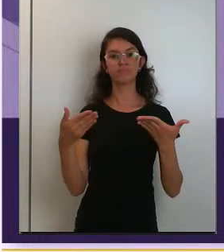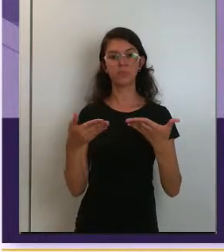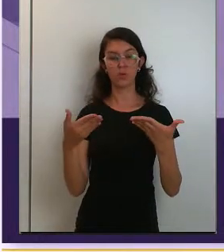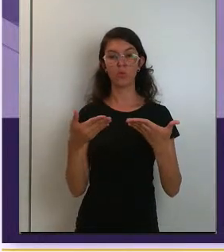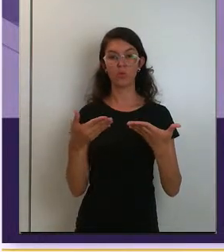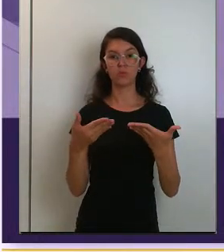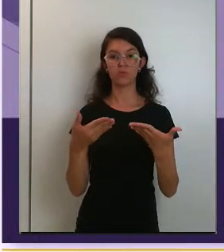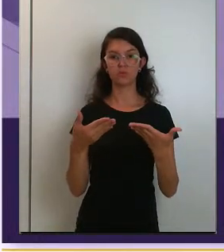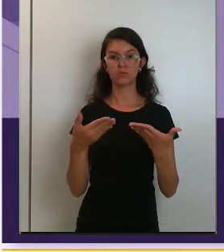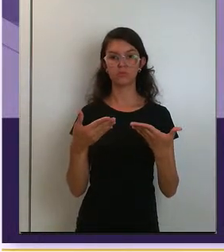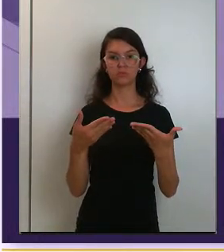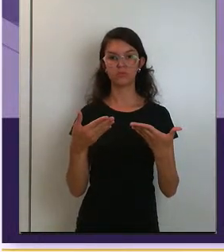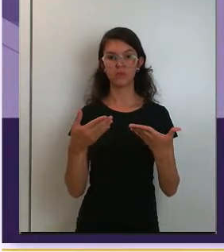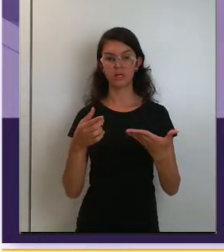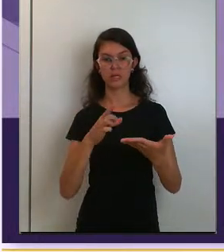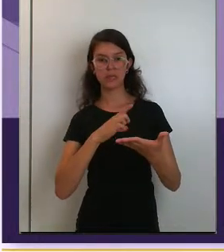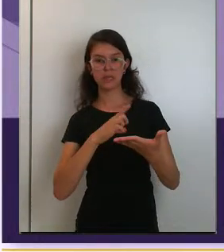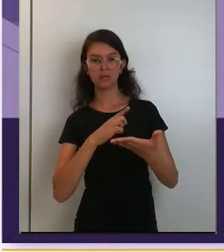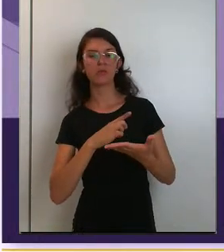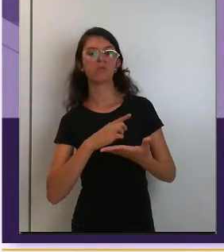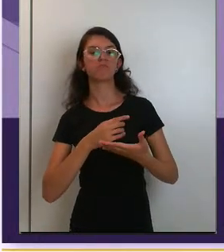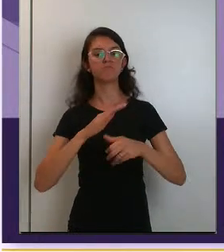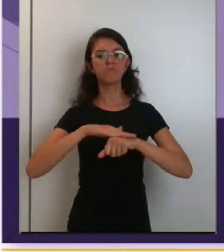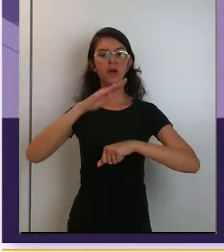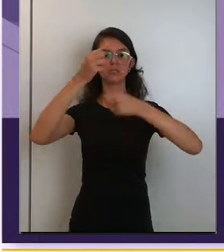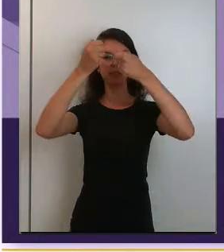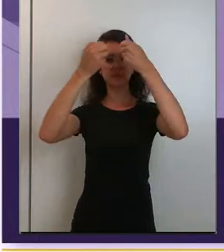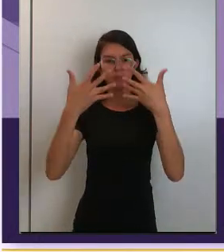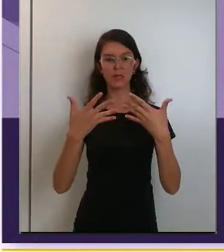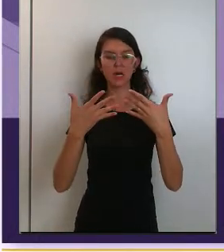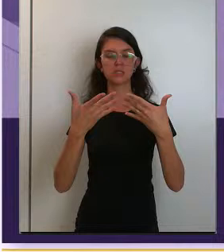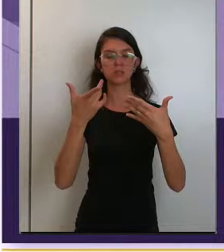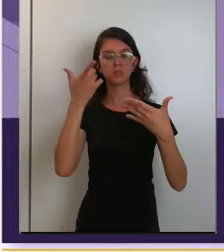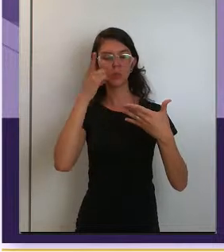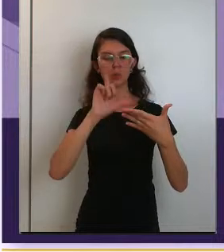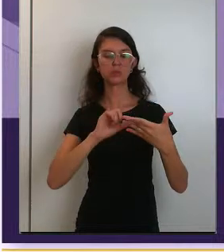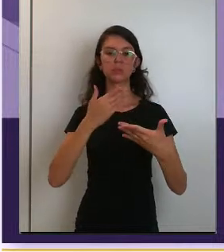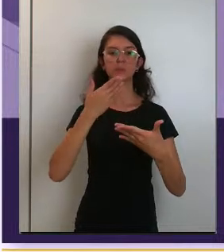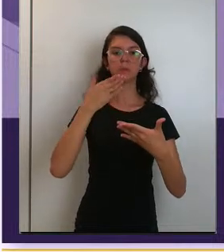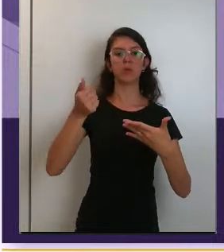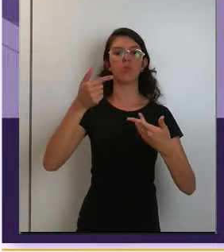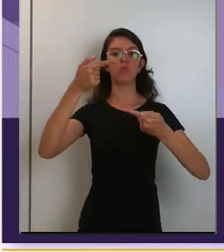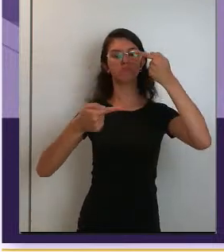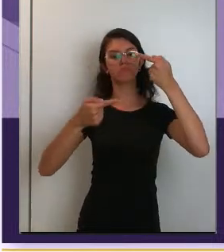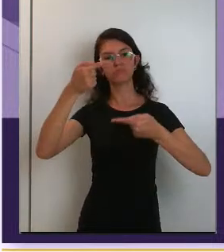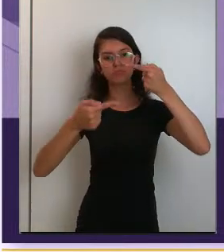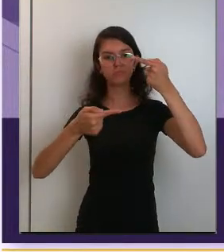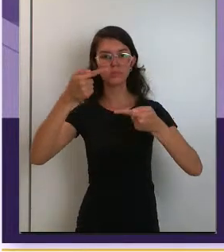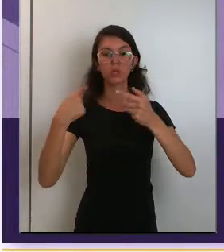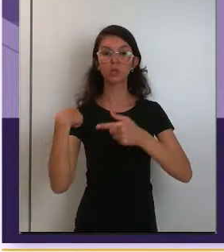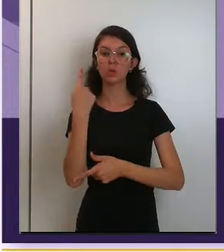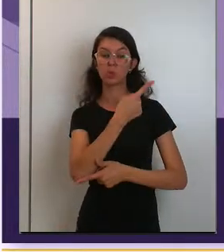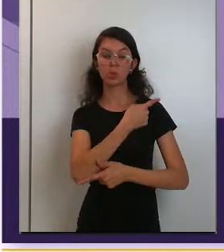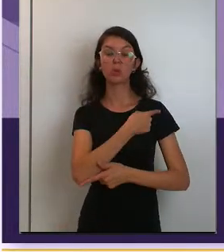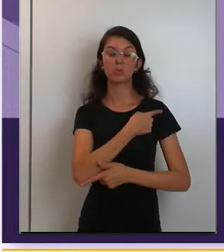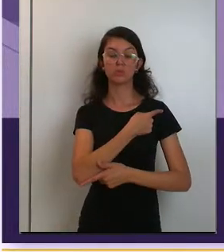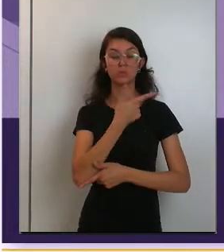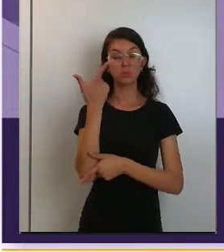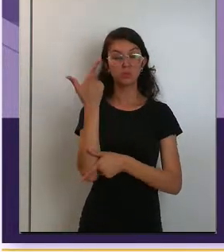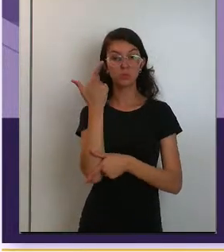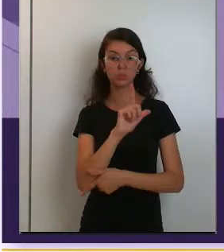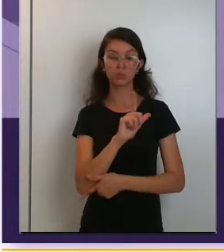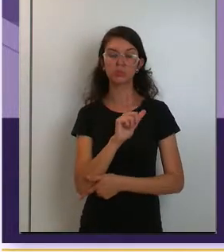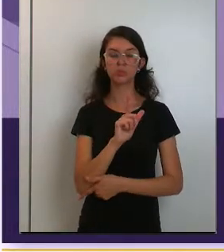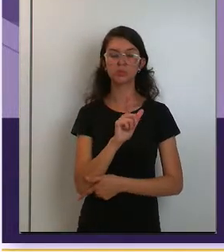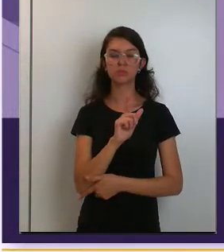né, luzes para qualificar este debate e para que nós possamos, né, a partir